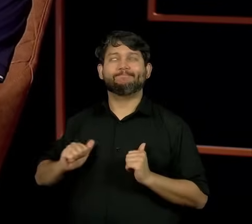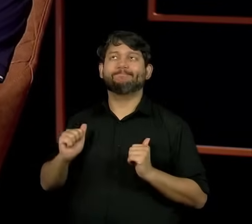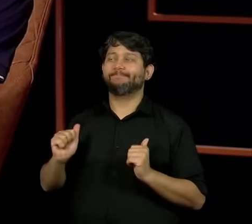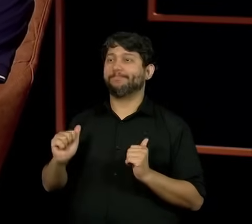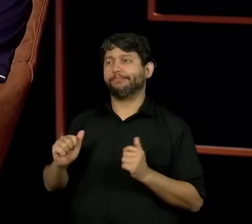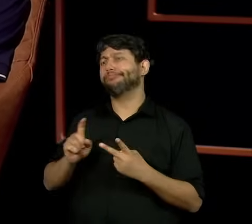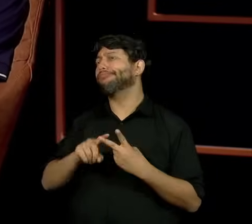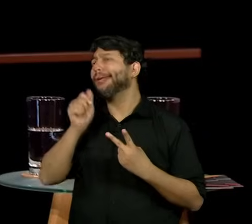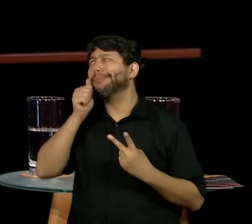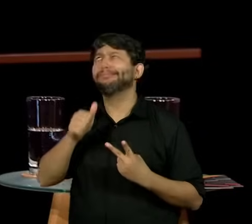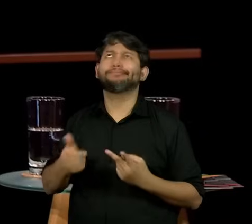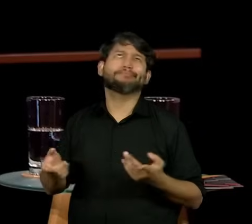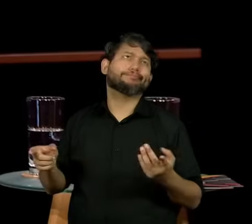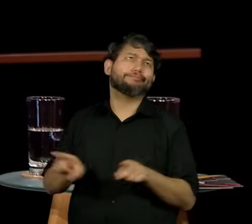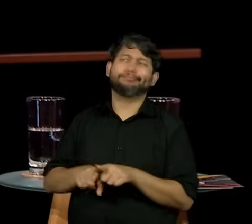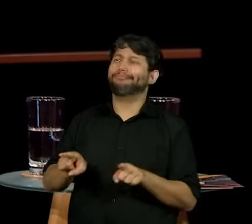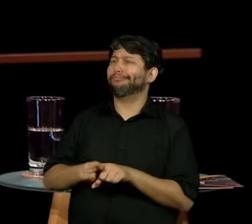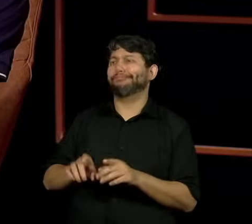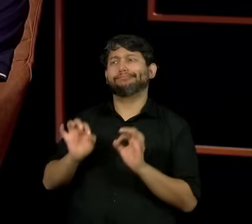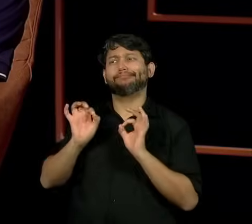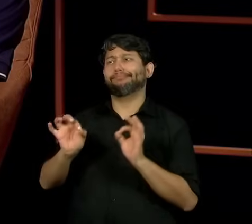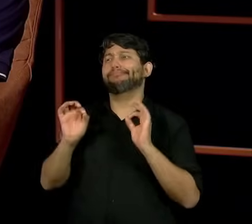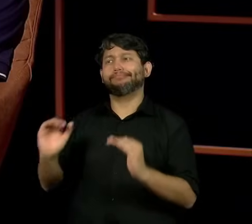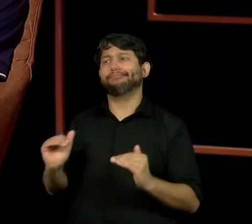e ela também.